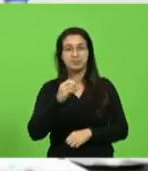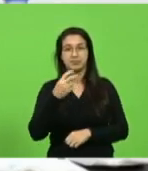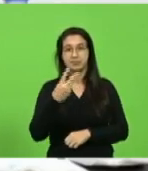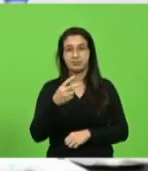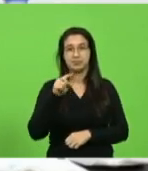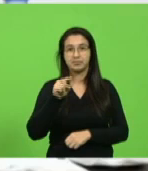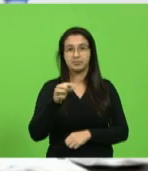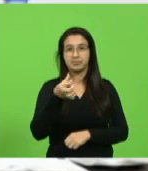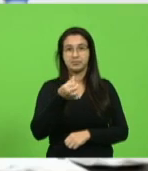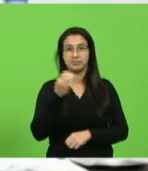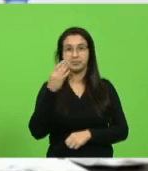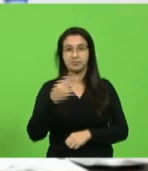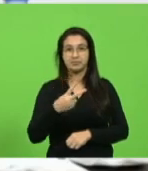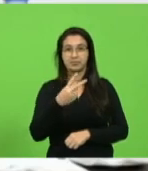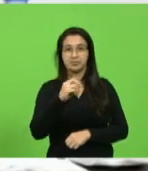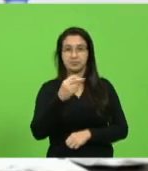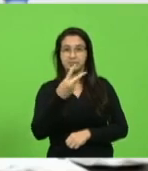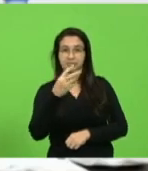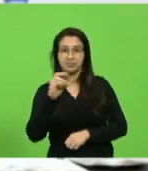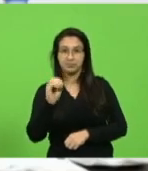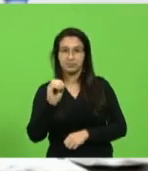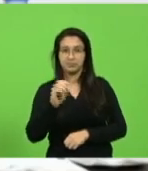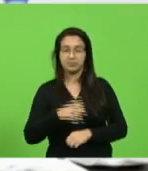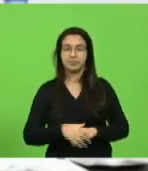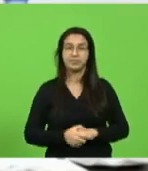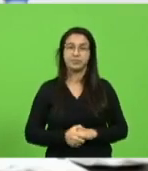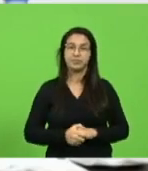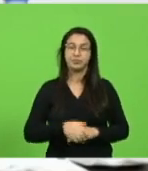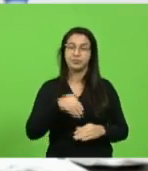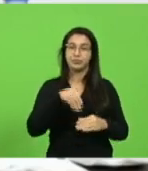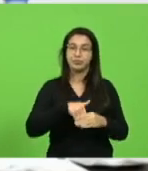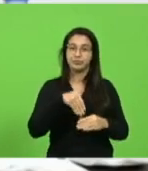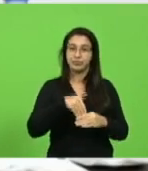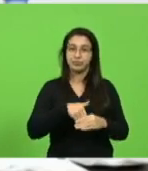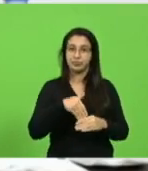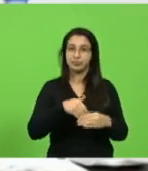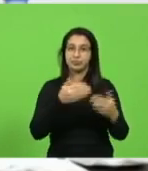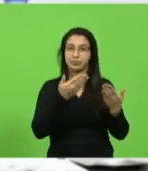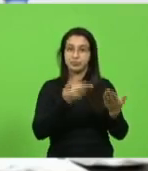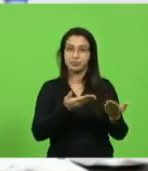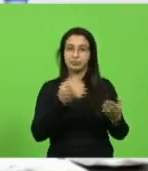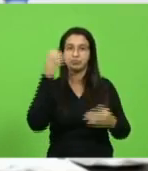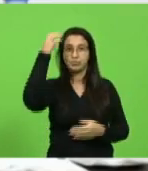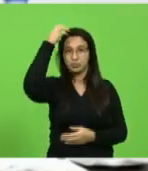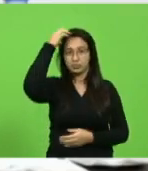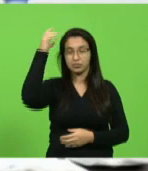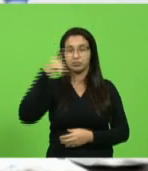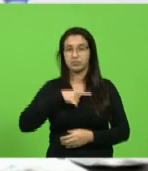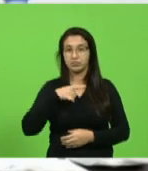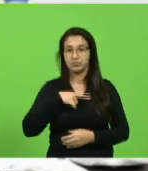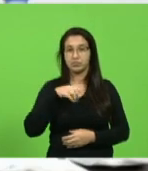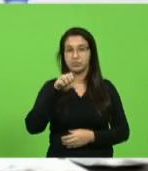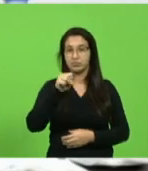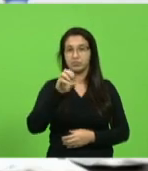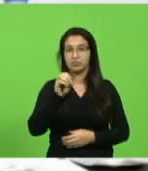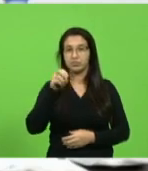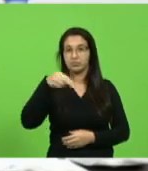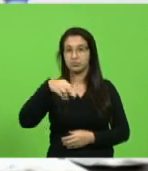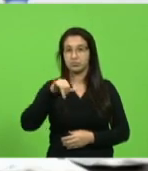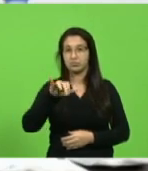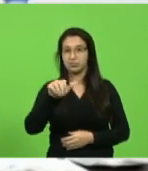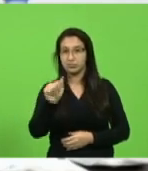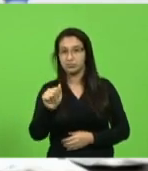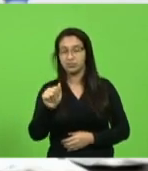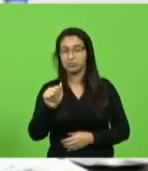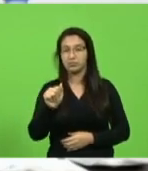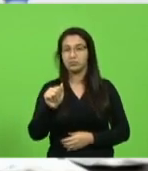para 2020 votaram pela condenação as embargadora Sônia Maria Schmitz Desembargador